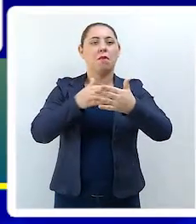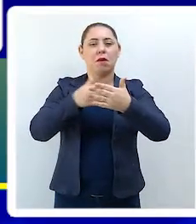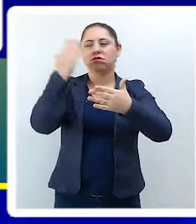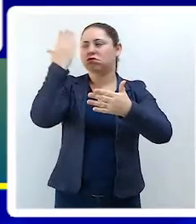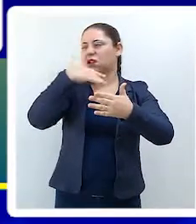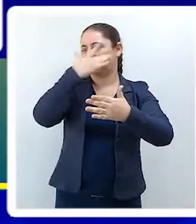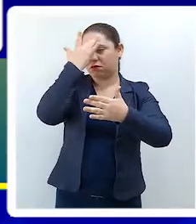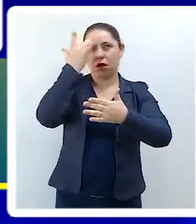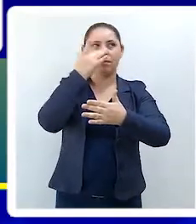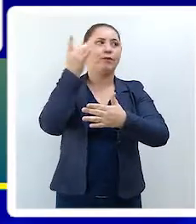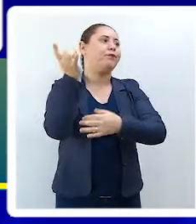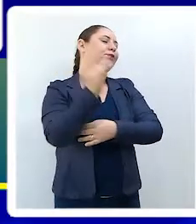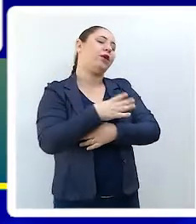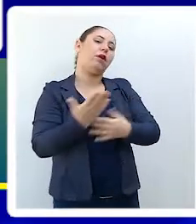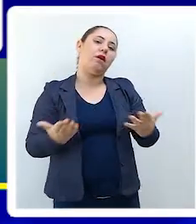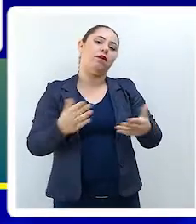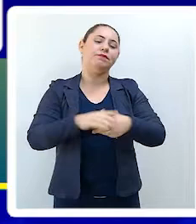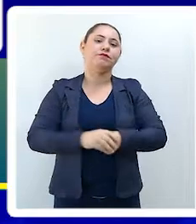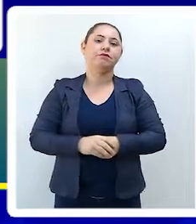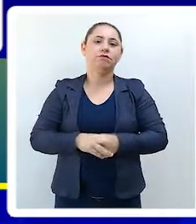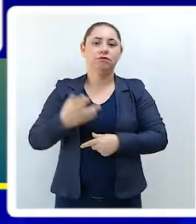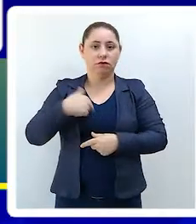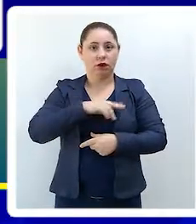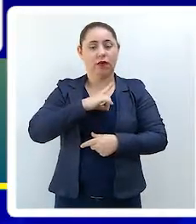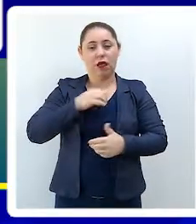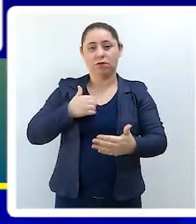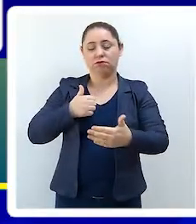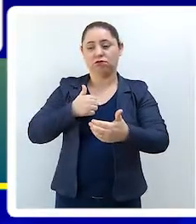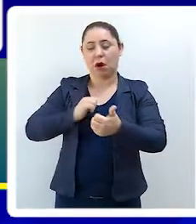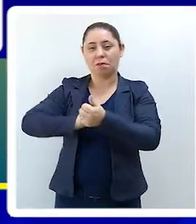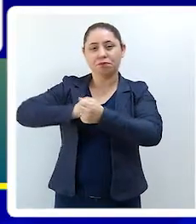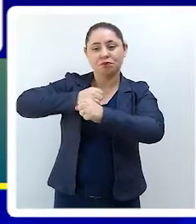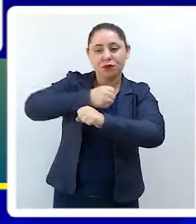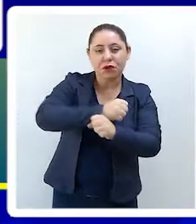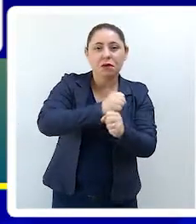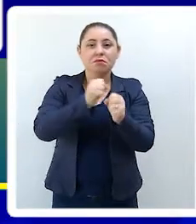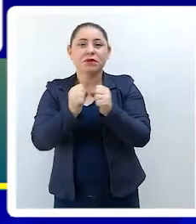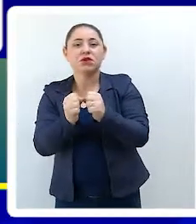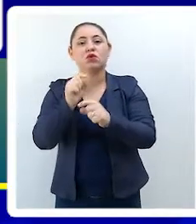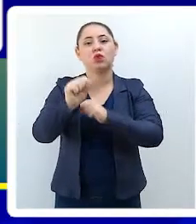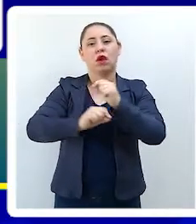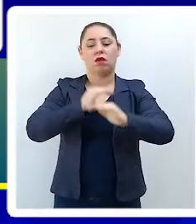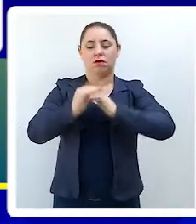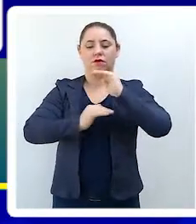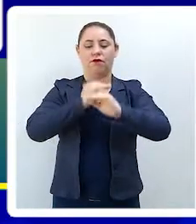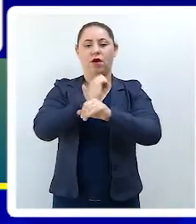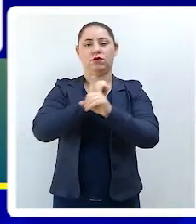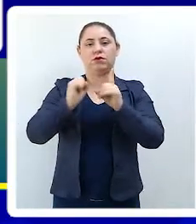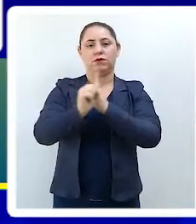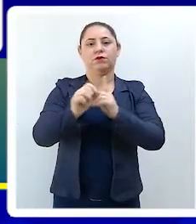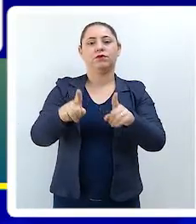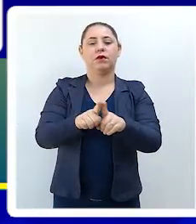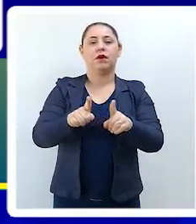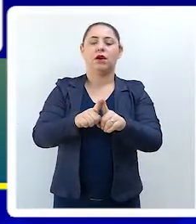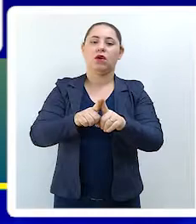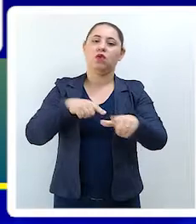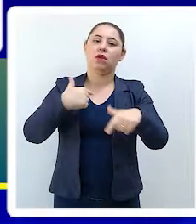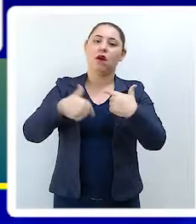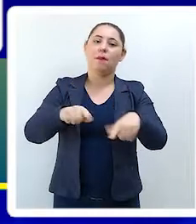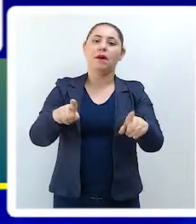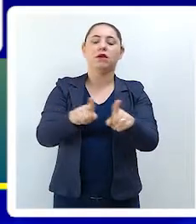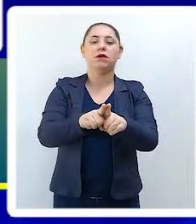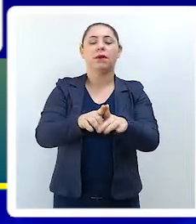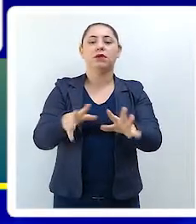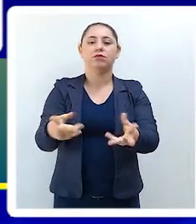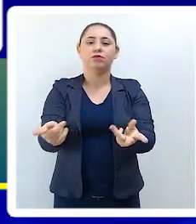intangíveis, invisíveis, nós vamos ter impedido o pleno desenvolvimento da sociedade, o pleno